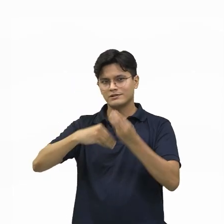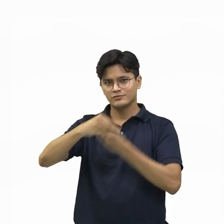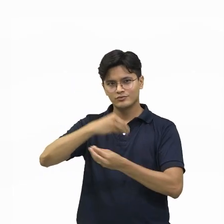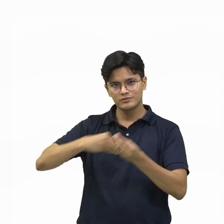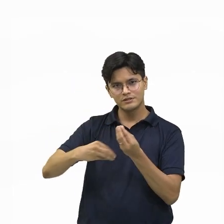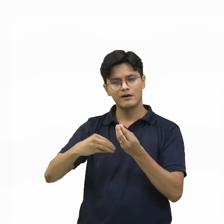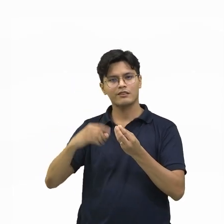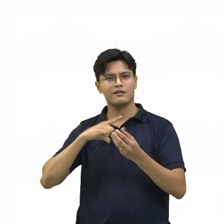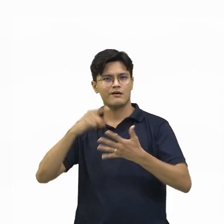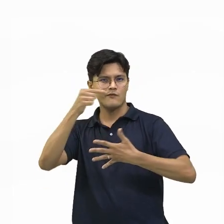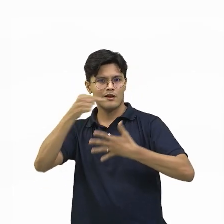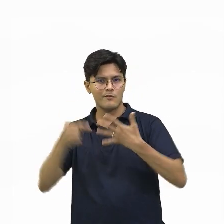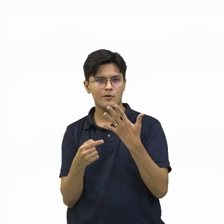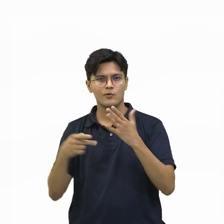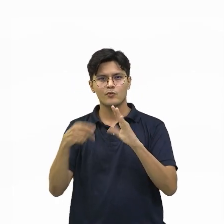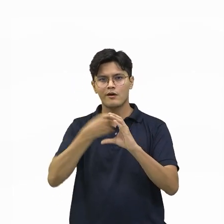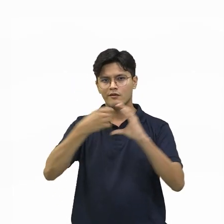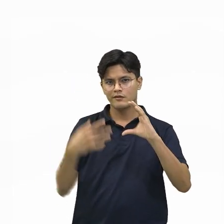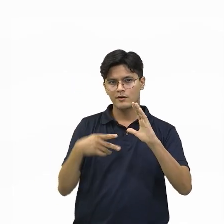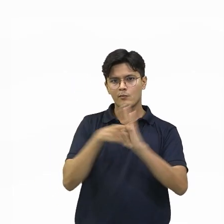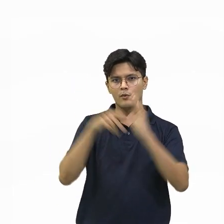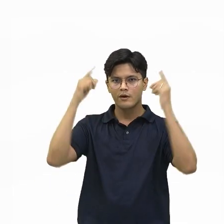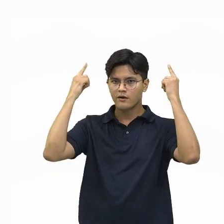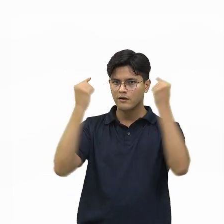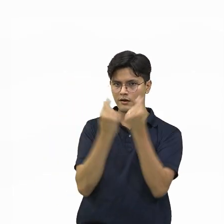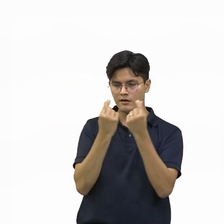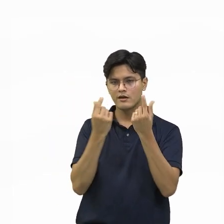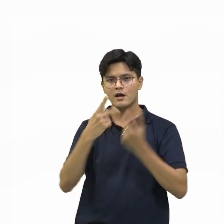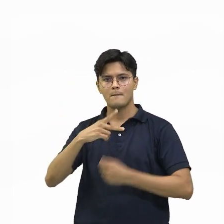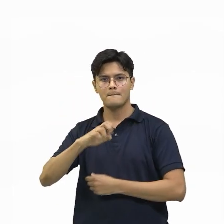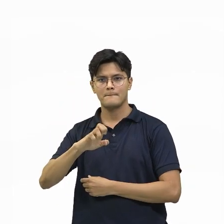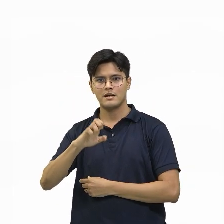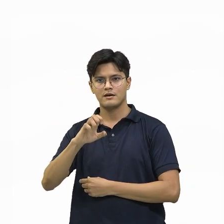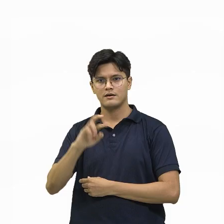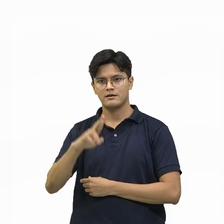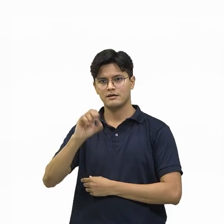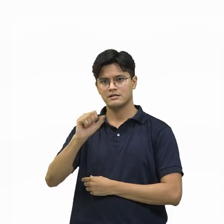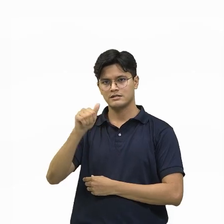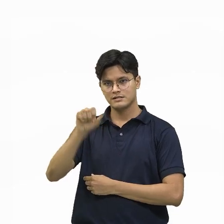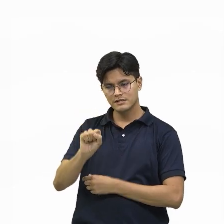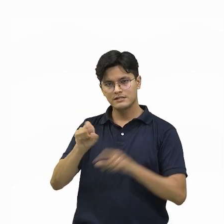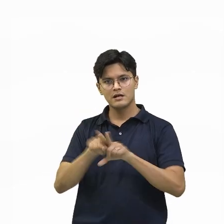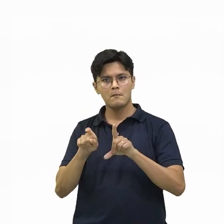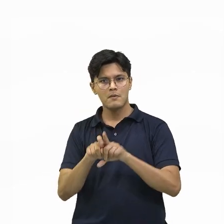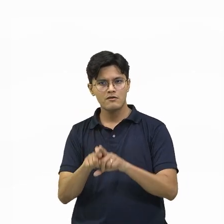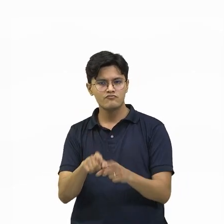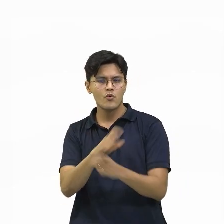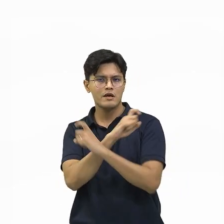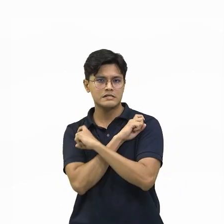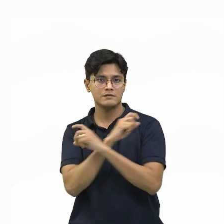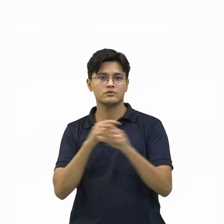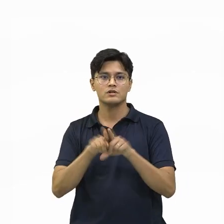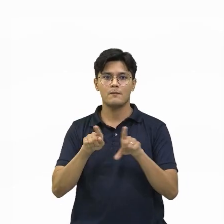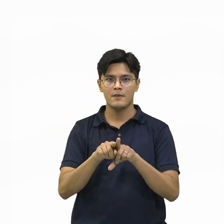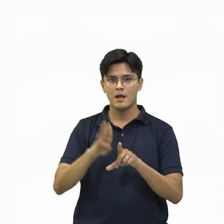dos babilônicos e entre outros povos. E chega assim à expansão justamente